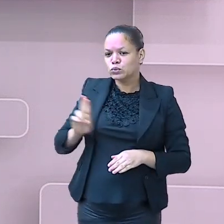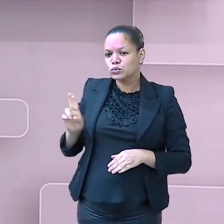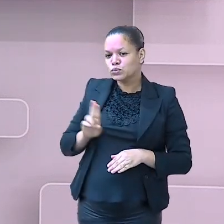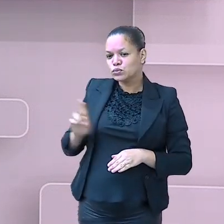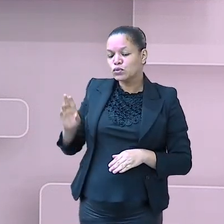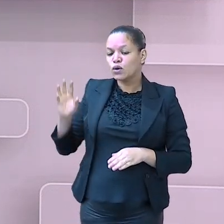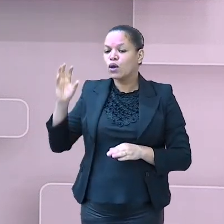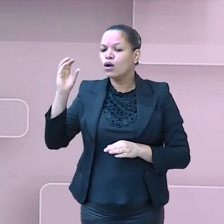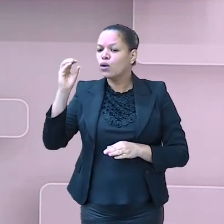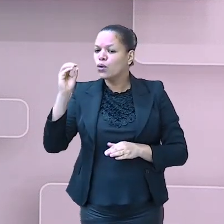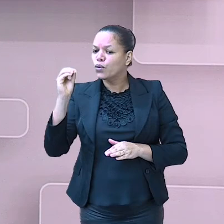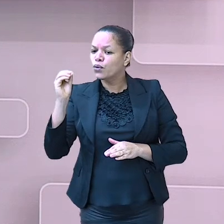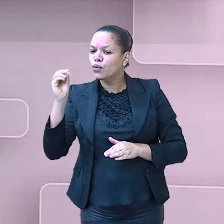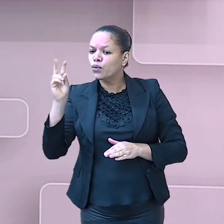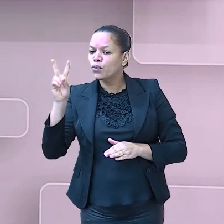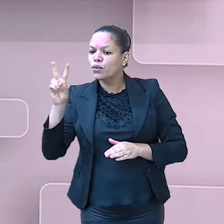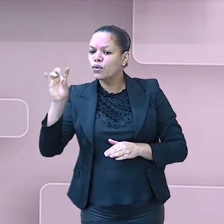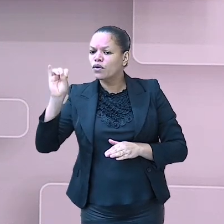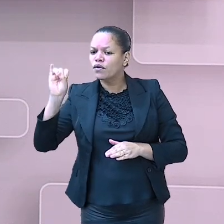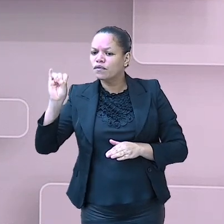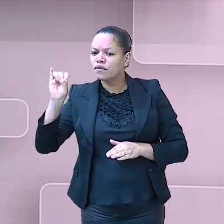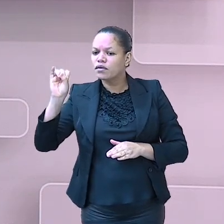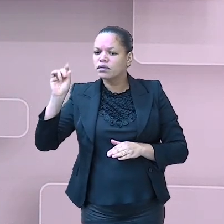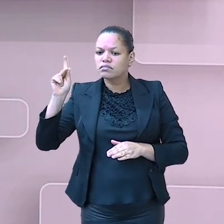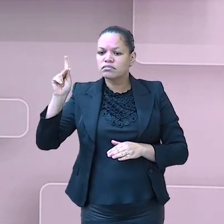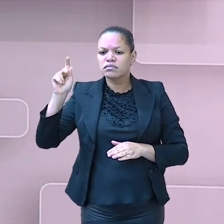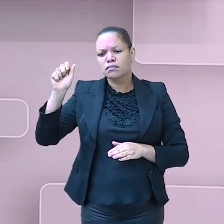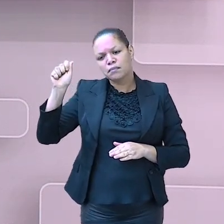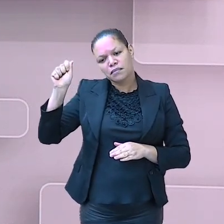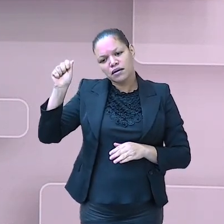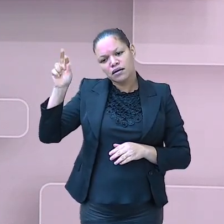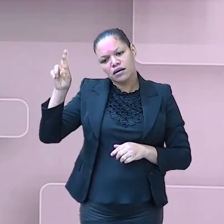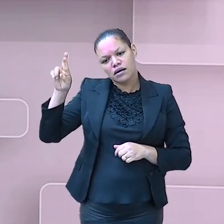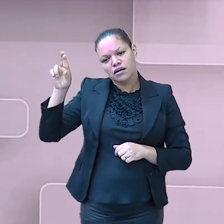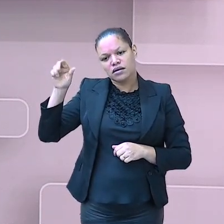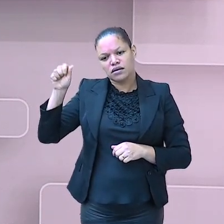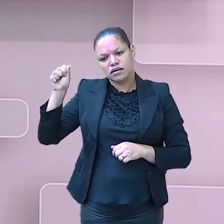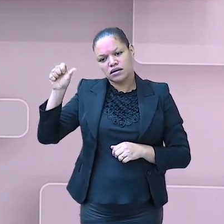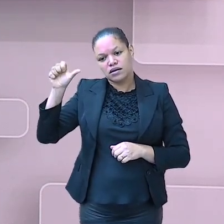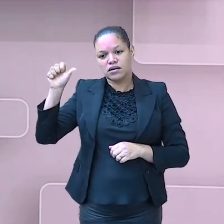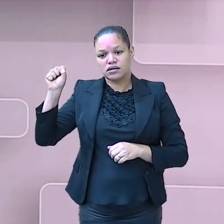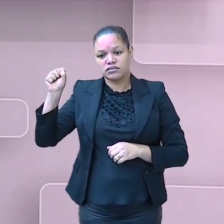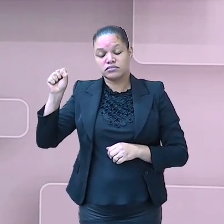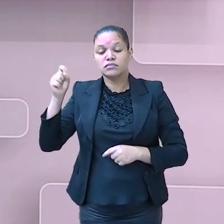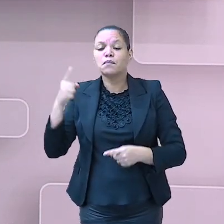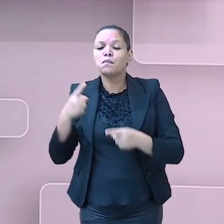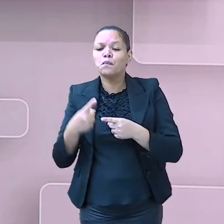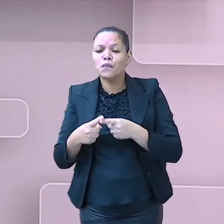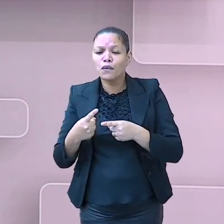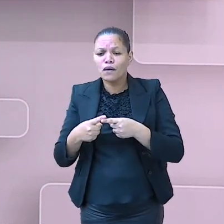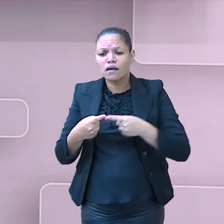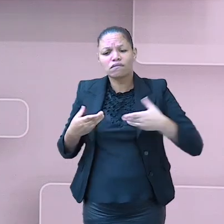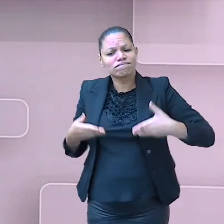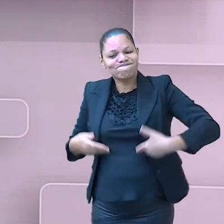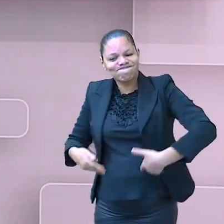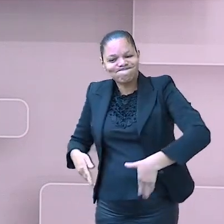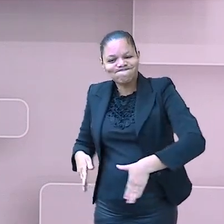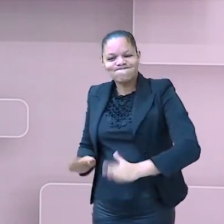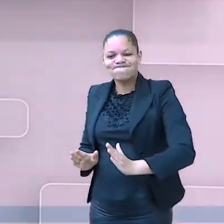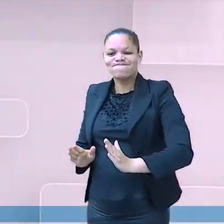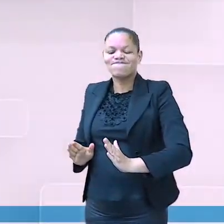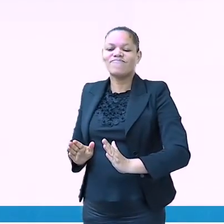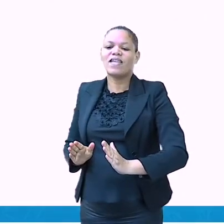ovíparas? Porque eles nascem em ovos, fora do corpo da mãe. Então,